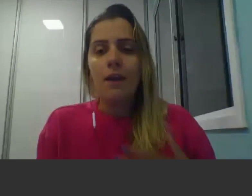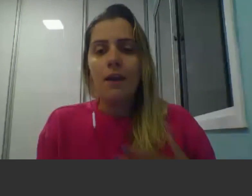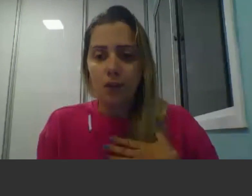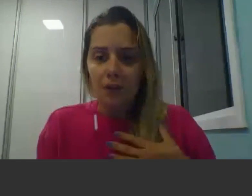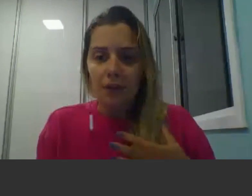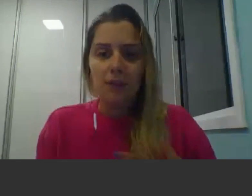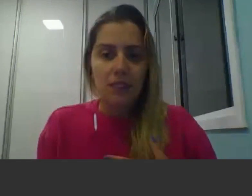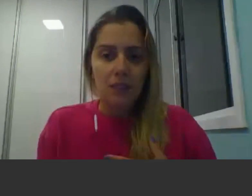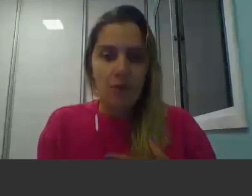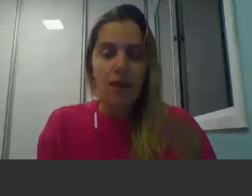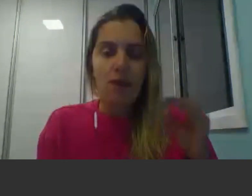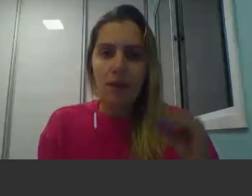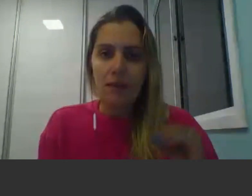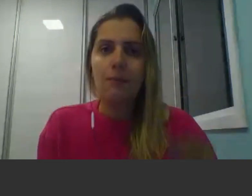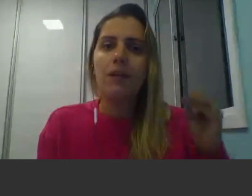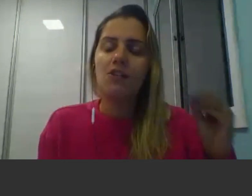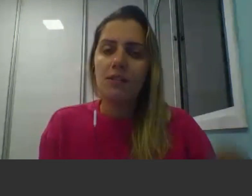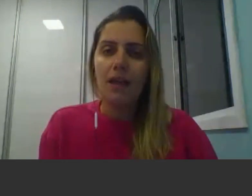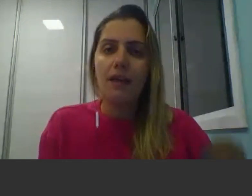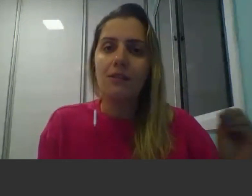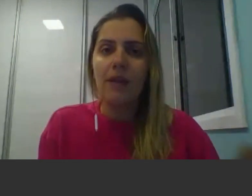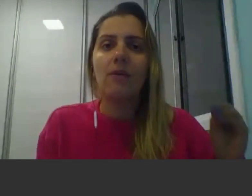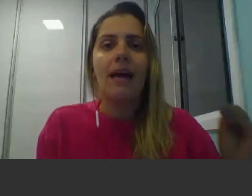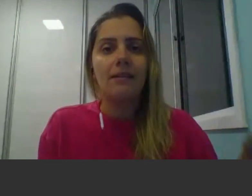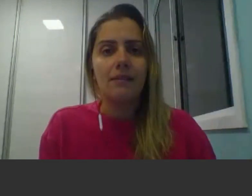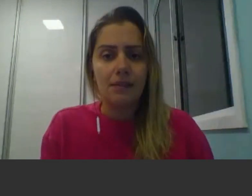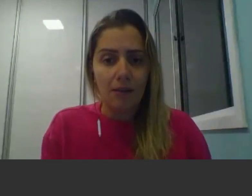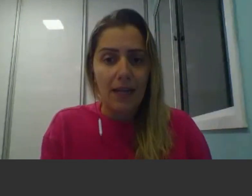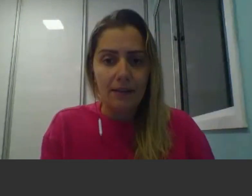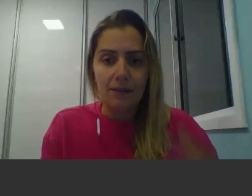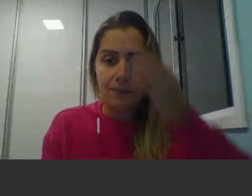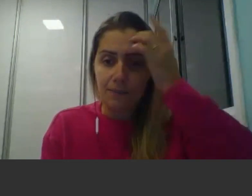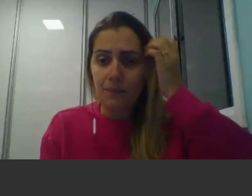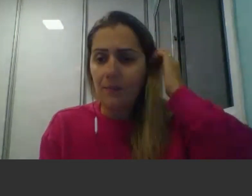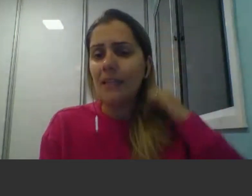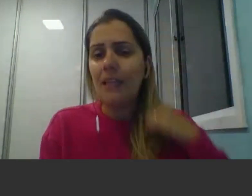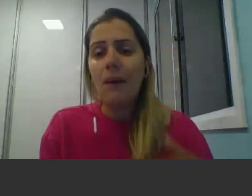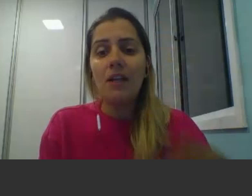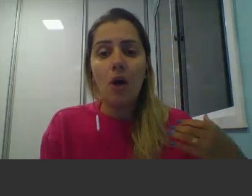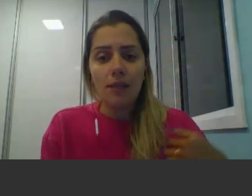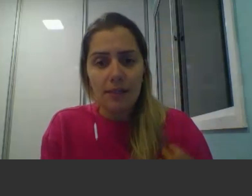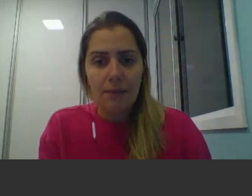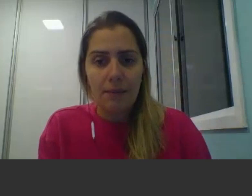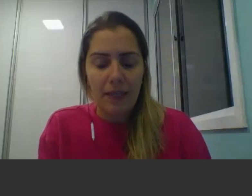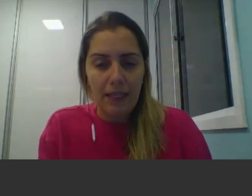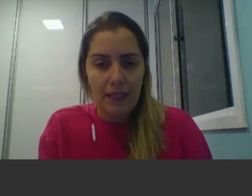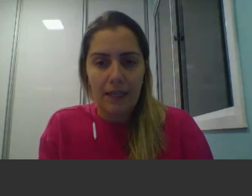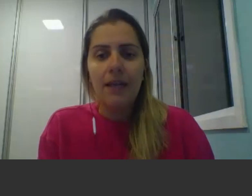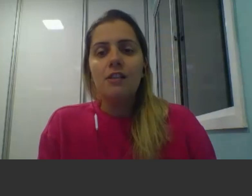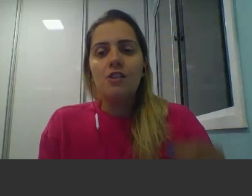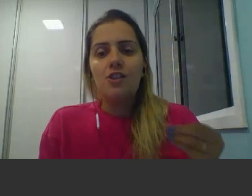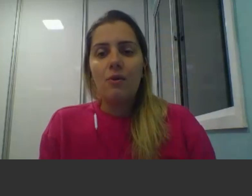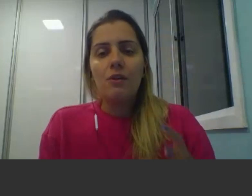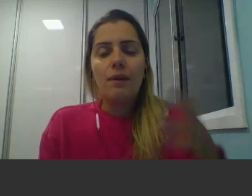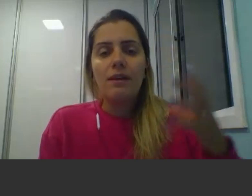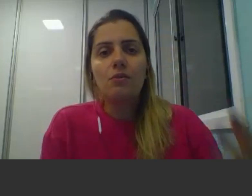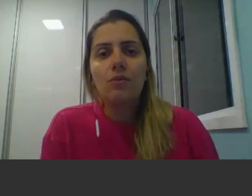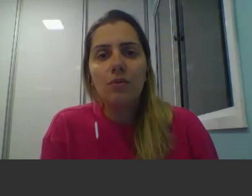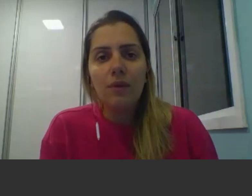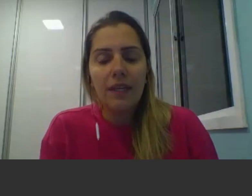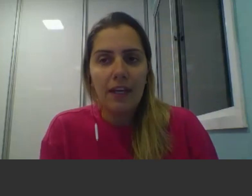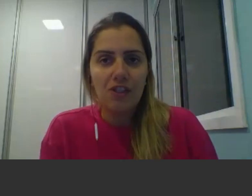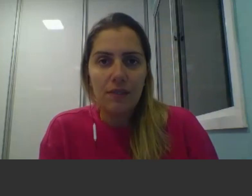bom? Eu estou falando nesse momento pela disciplina de Ciências Moleculares e Celulares. Então, a nossa disciplina, de